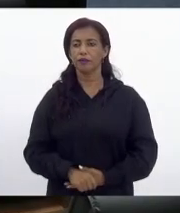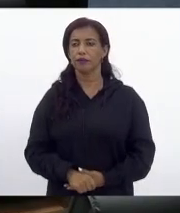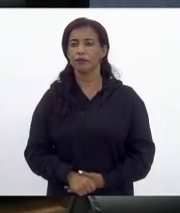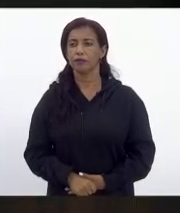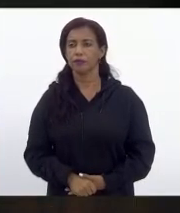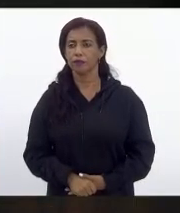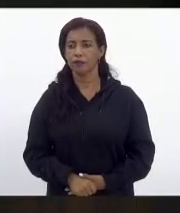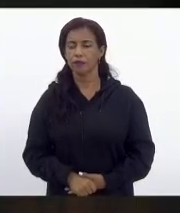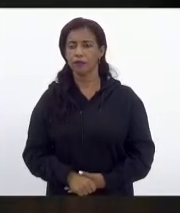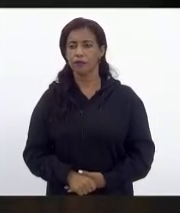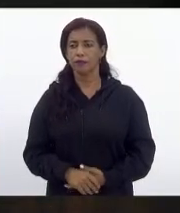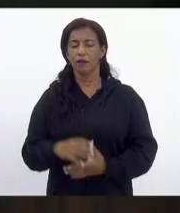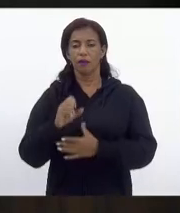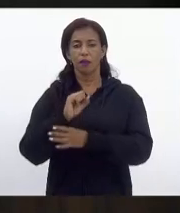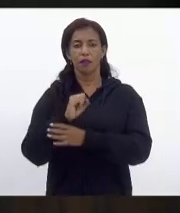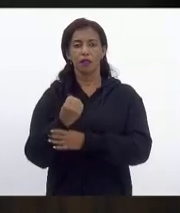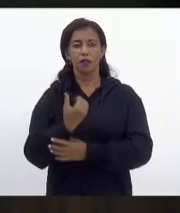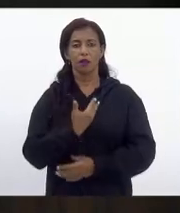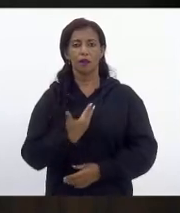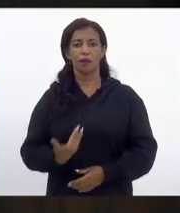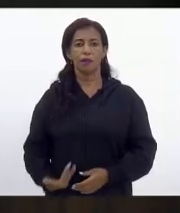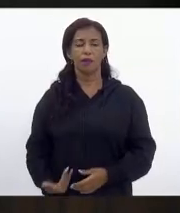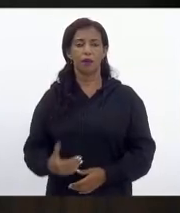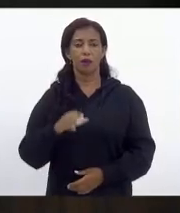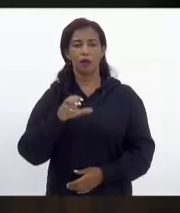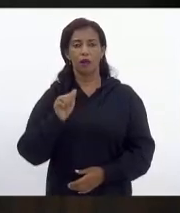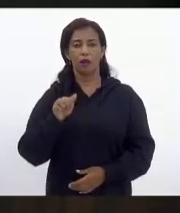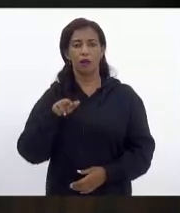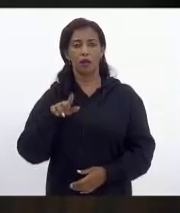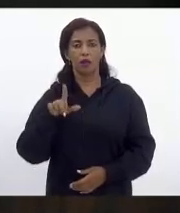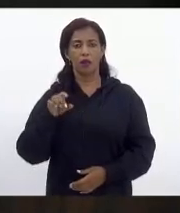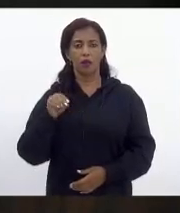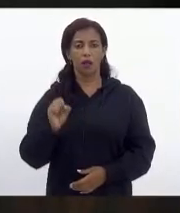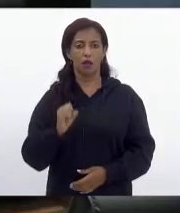pela segurança pública, delegado Carlos Augusto.